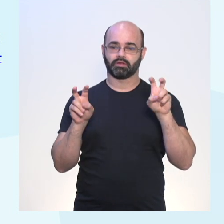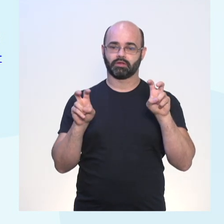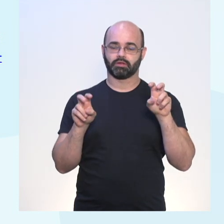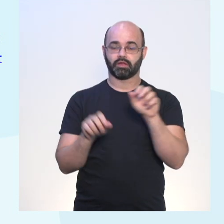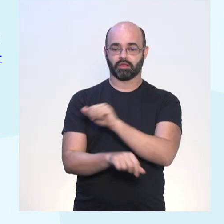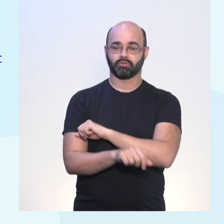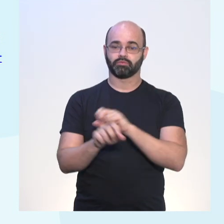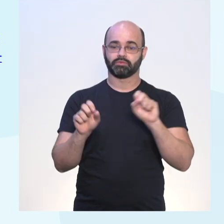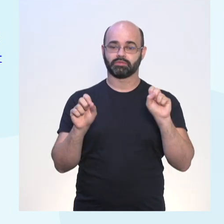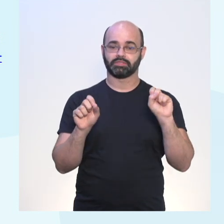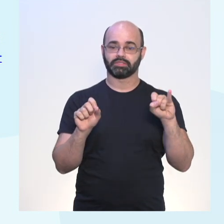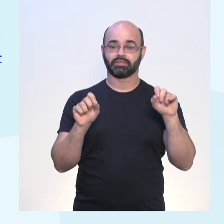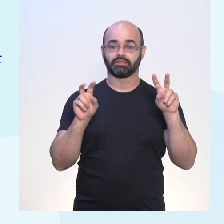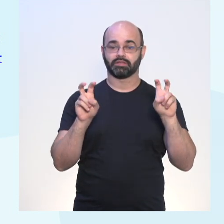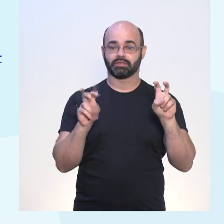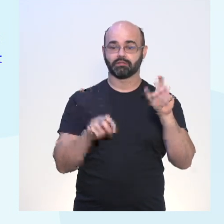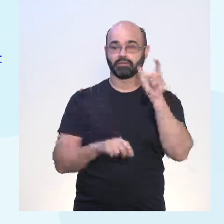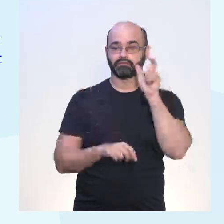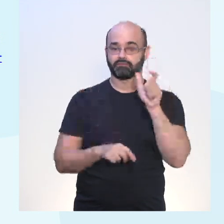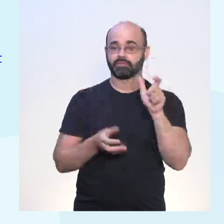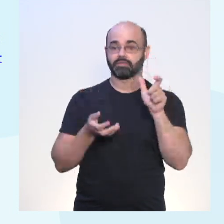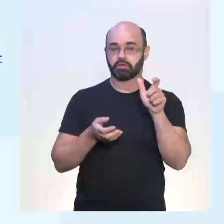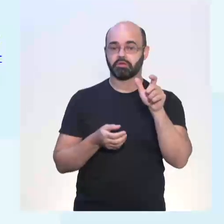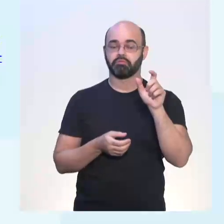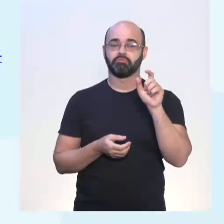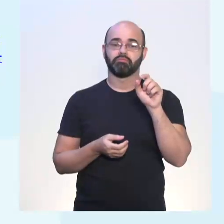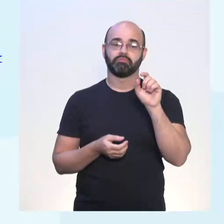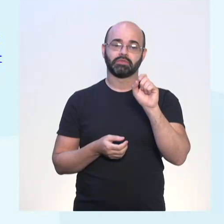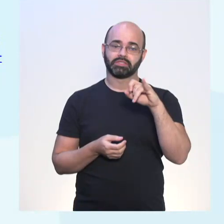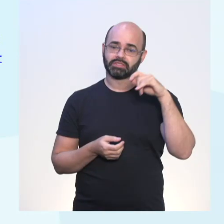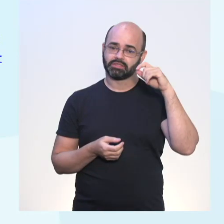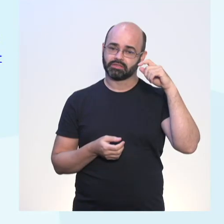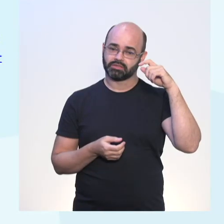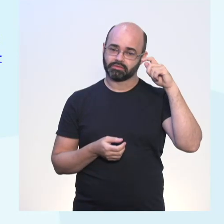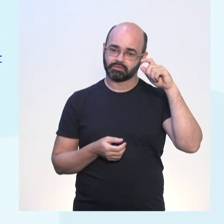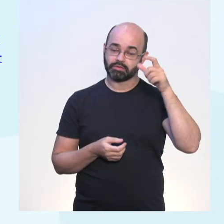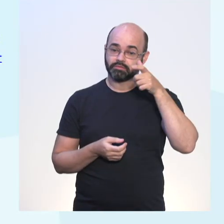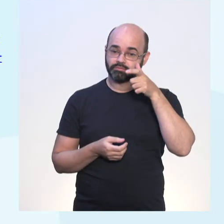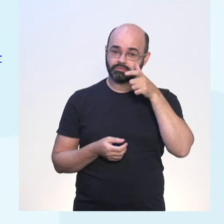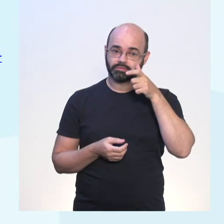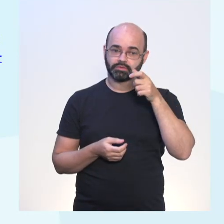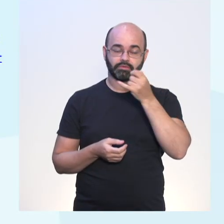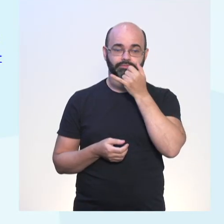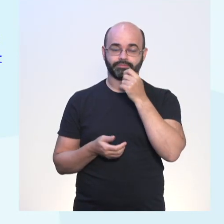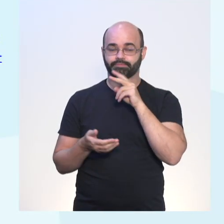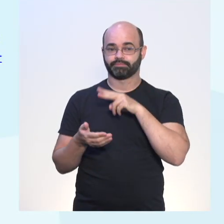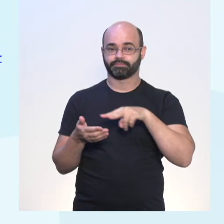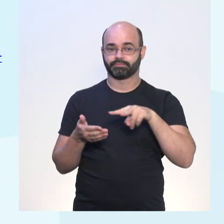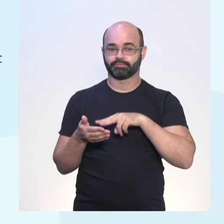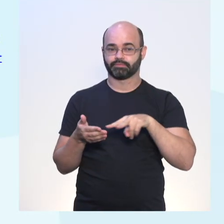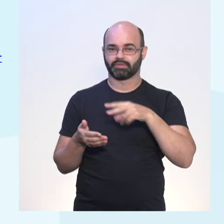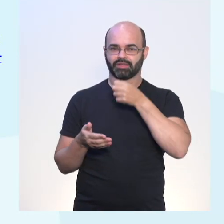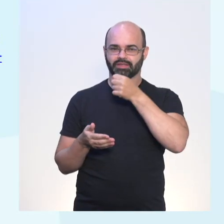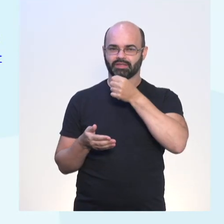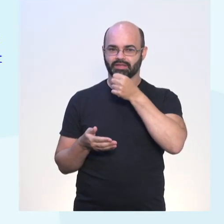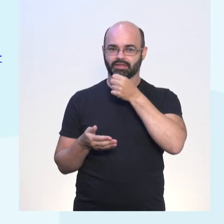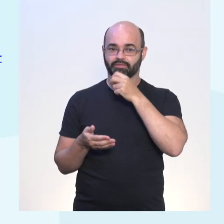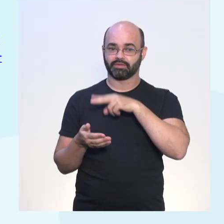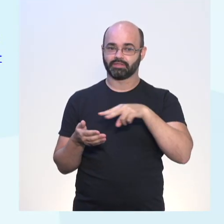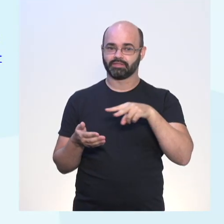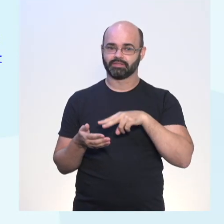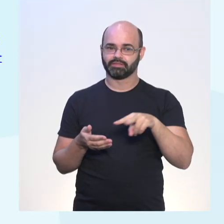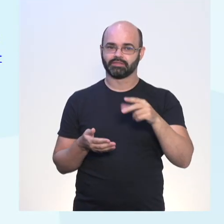se tiverem a disponibilidade, né, de assistir, então, de ler, então, uma entrevista com